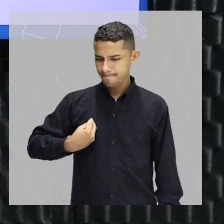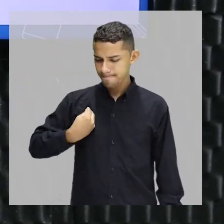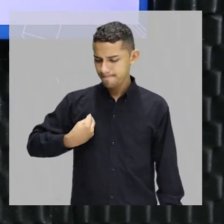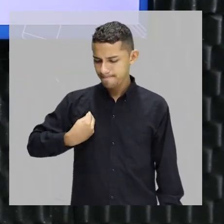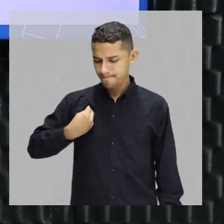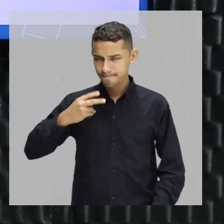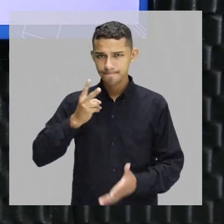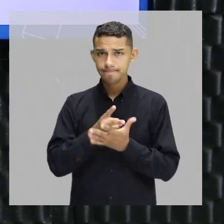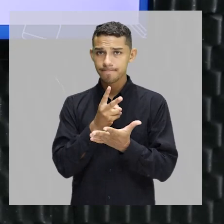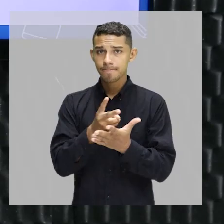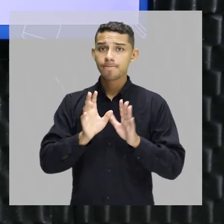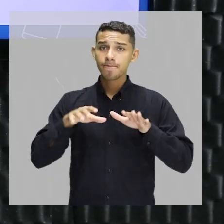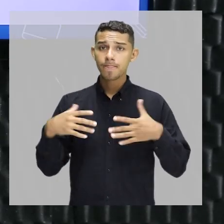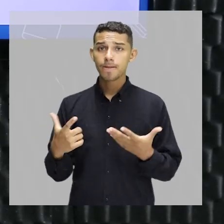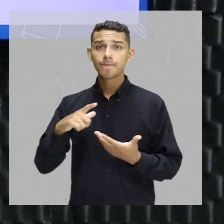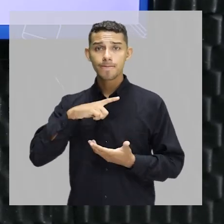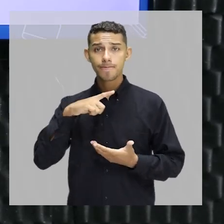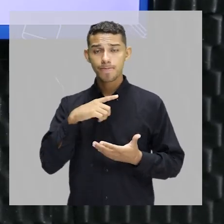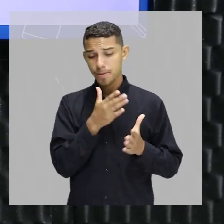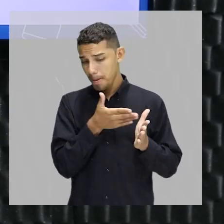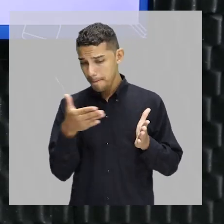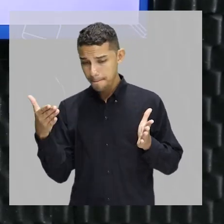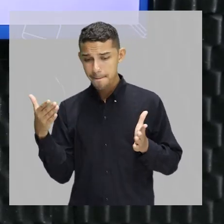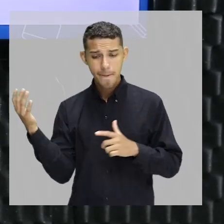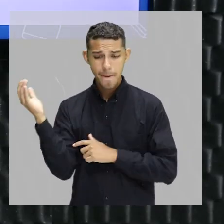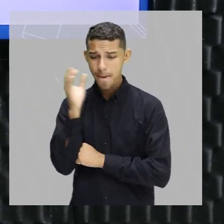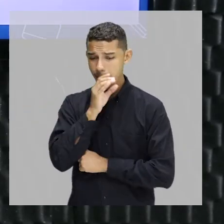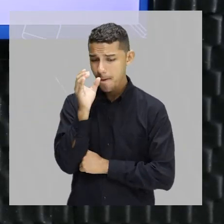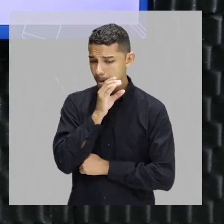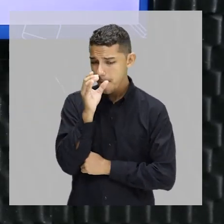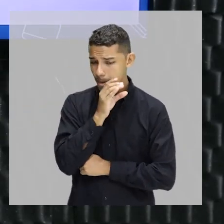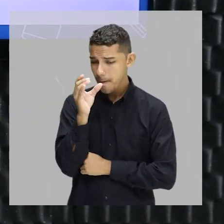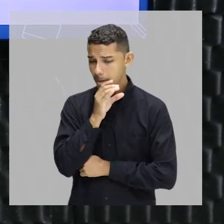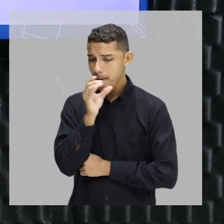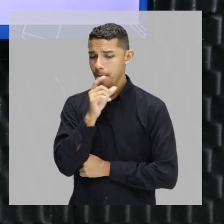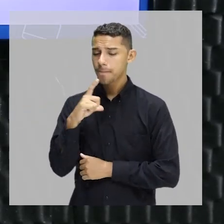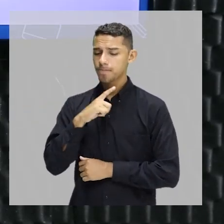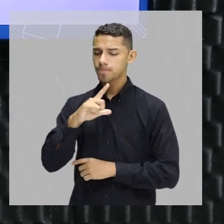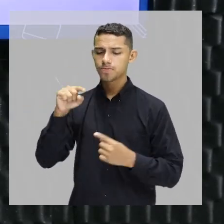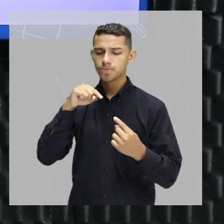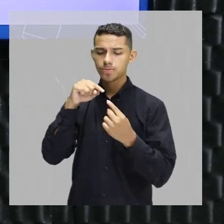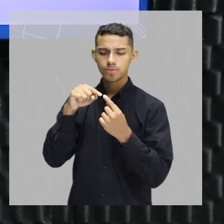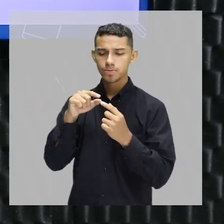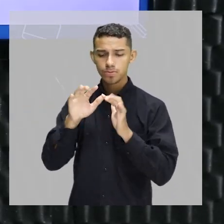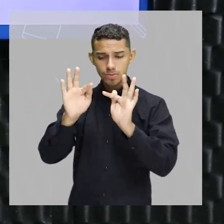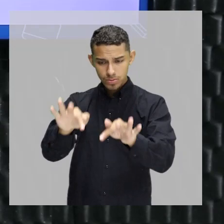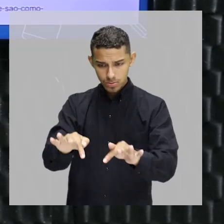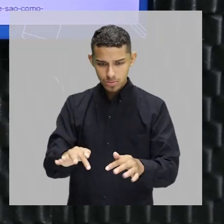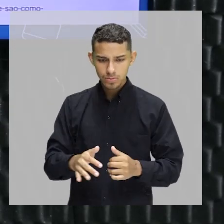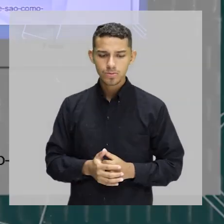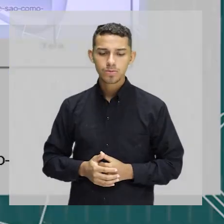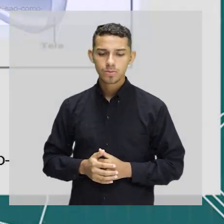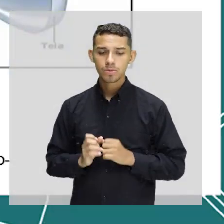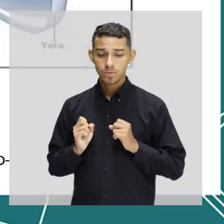certo? Então eles vão fazer esse processo. Eles vão acelerar, mas sempre tem um ponto preciso, sempre tem um fim para aquilo, tá,